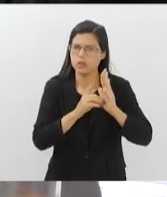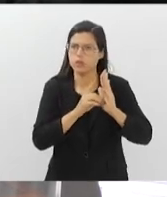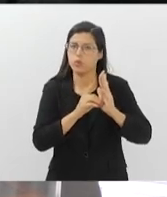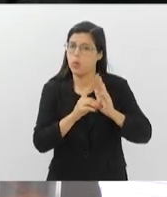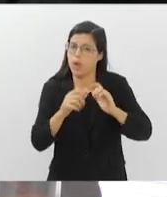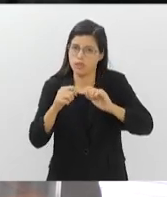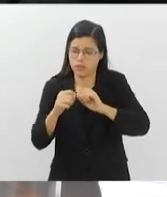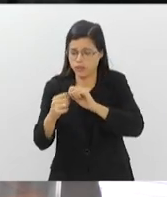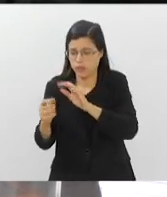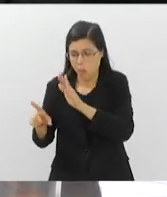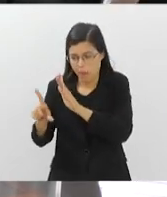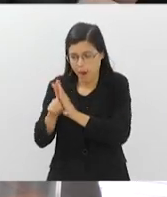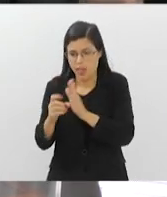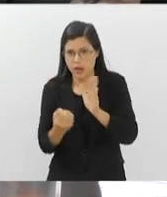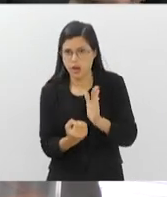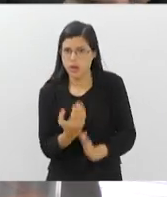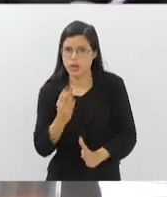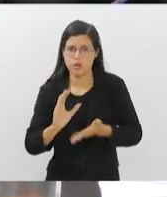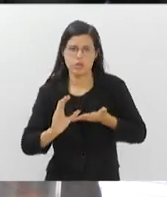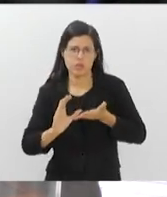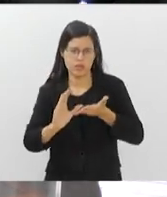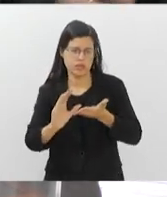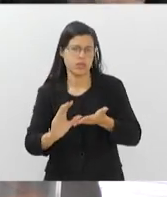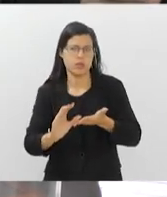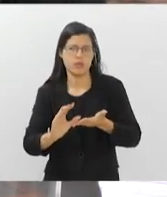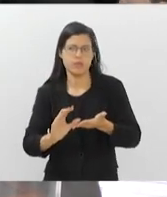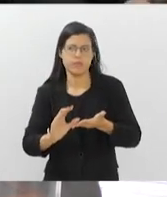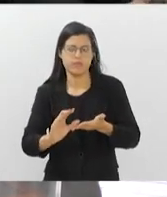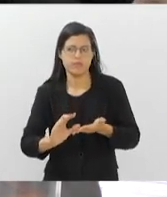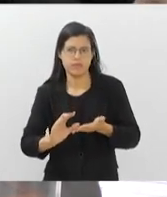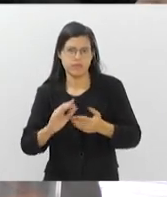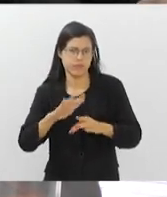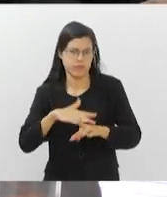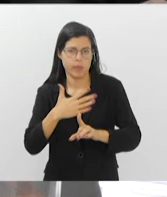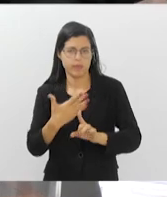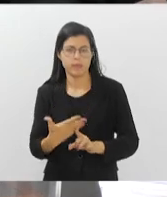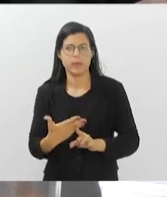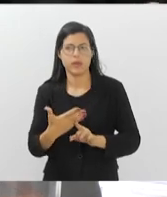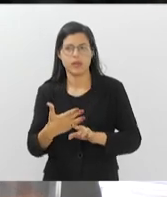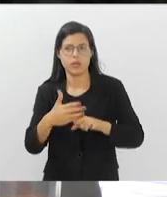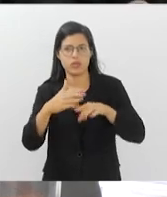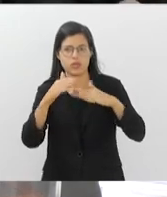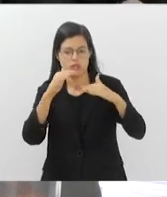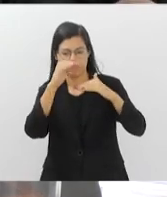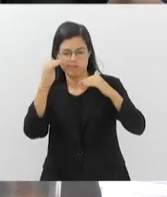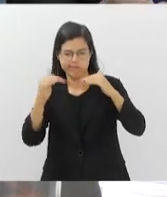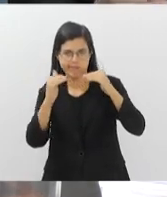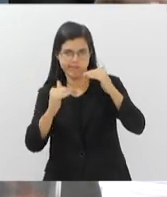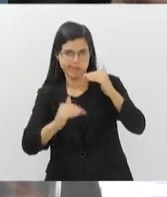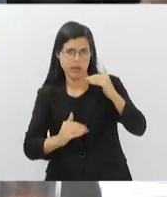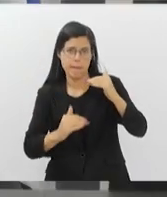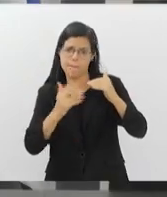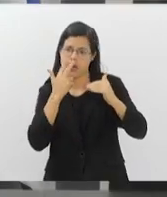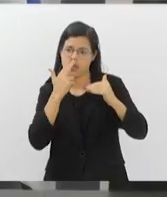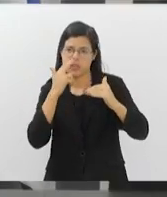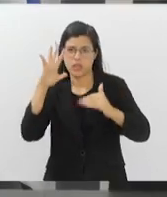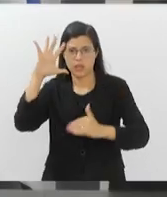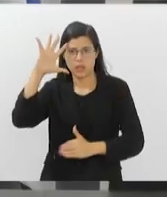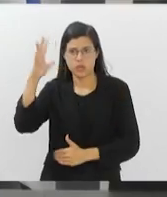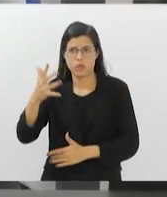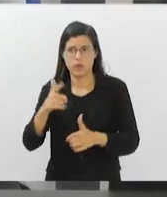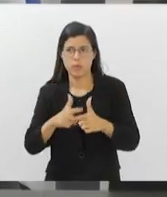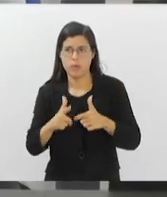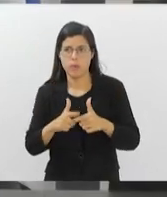fez uma lei criando o CONEMA. E ela, do alto da pirâmide, resolveu o problema. O que Vossa Excelência está querendo é